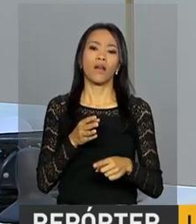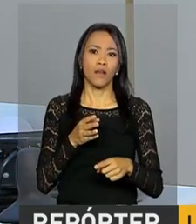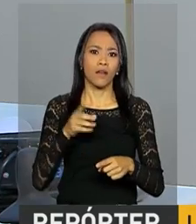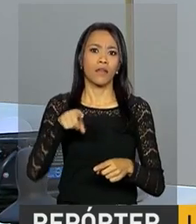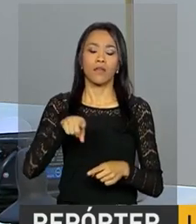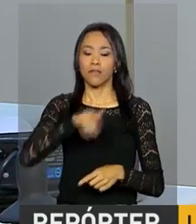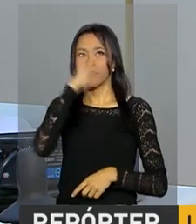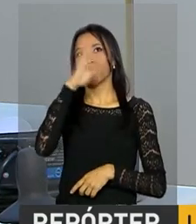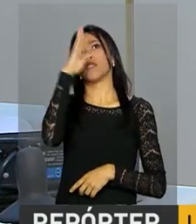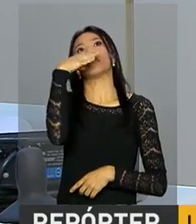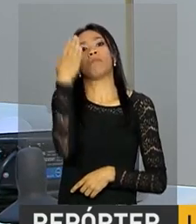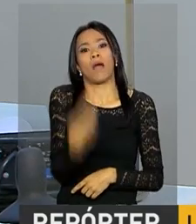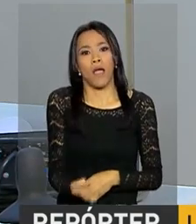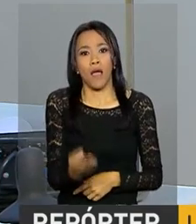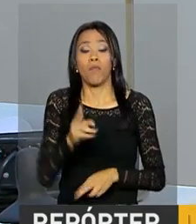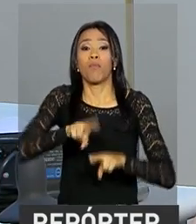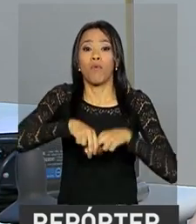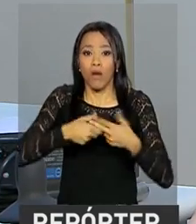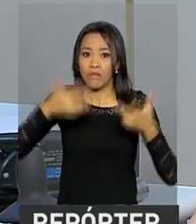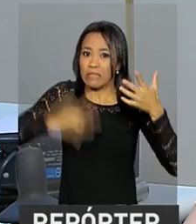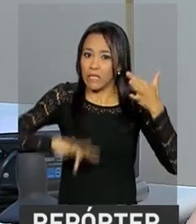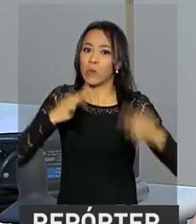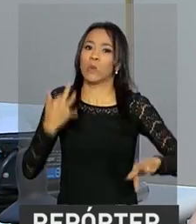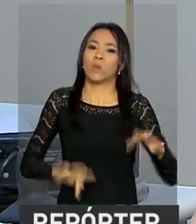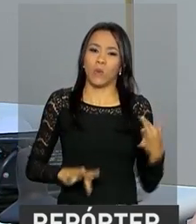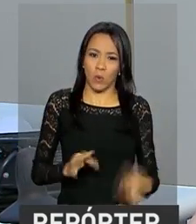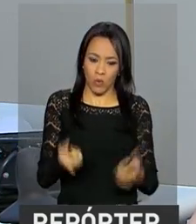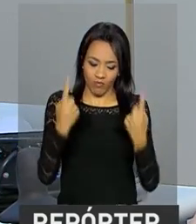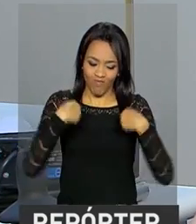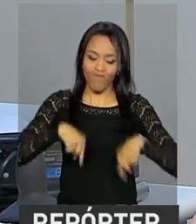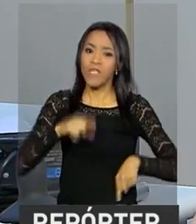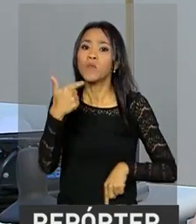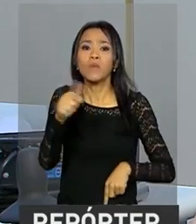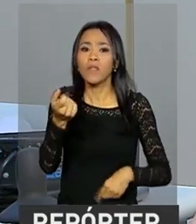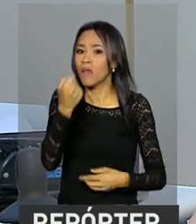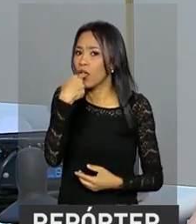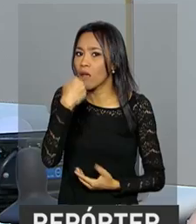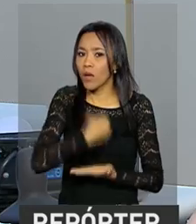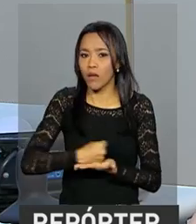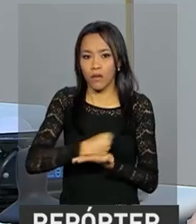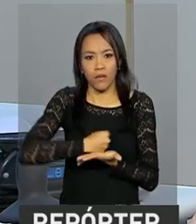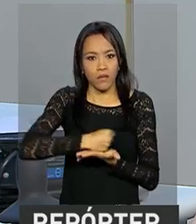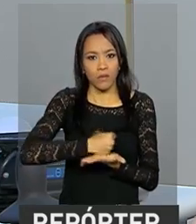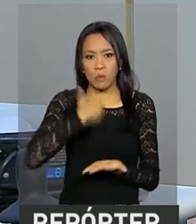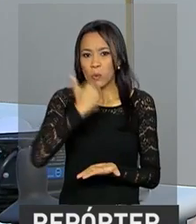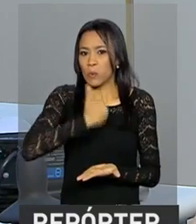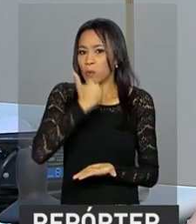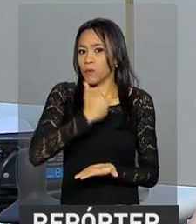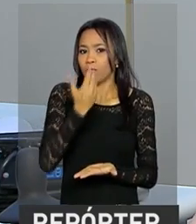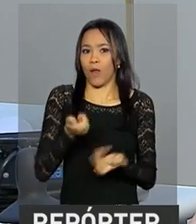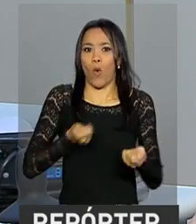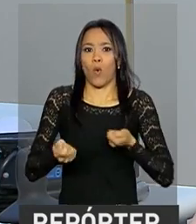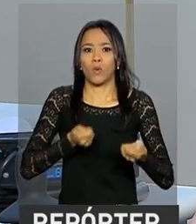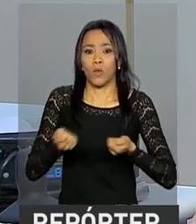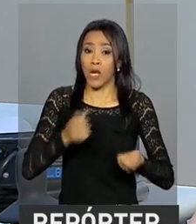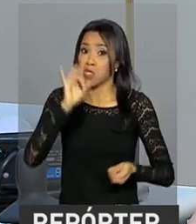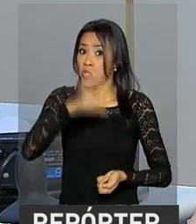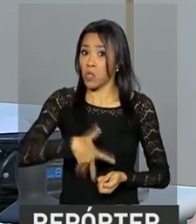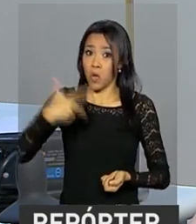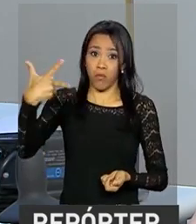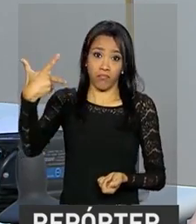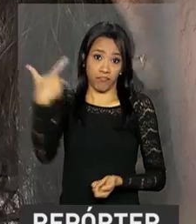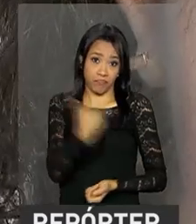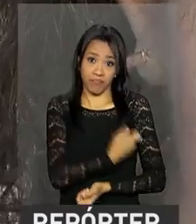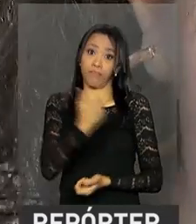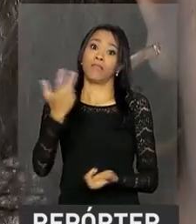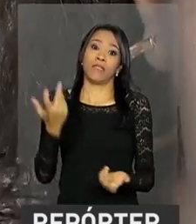tipo desmaiar de tanta dor, né? E sem ter medicamento para controle da dor, a não ser anestesia